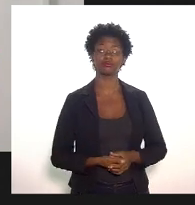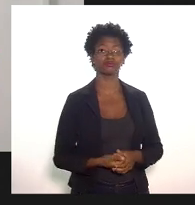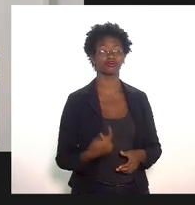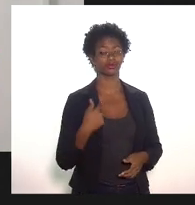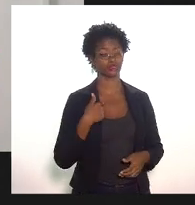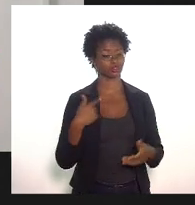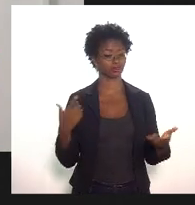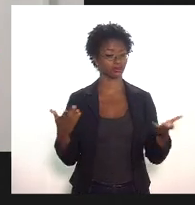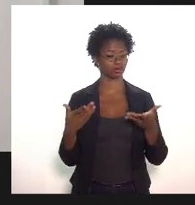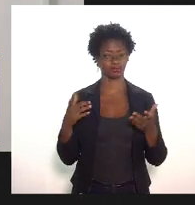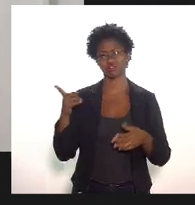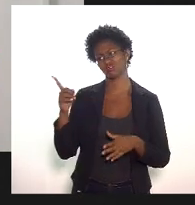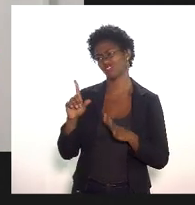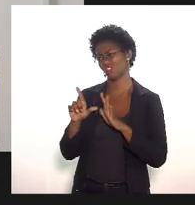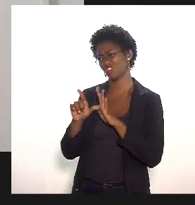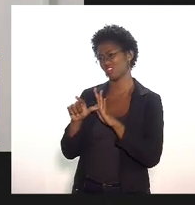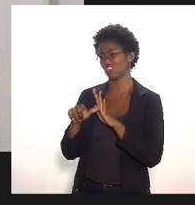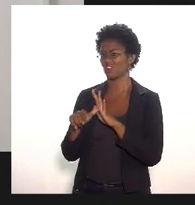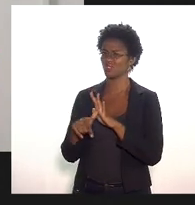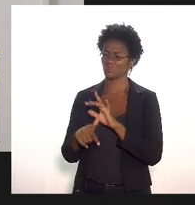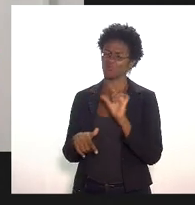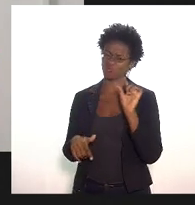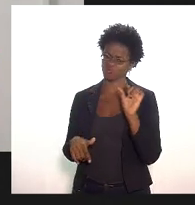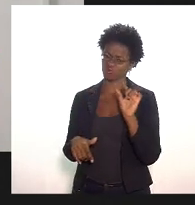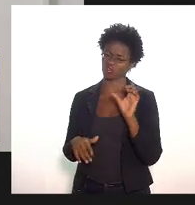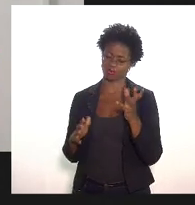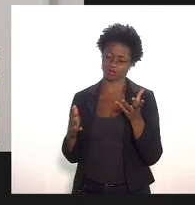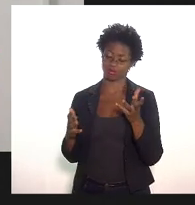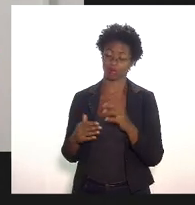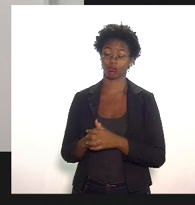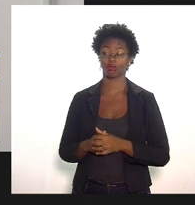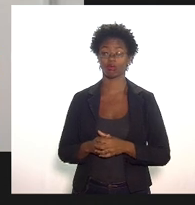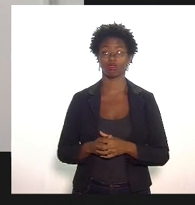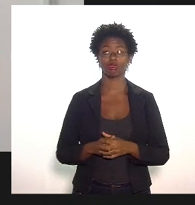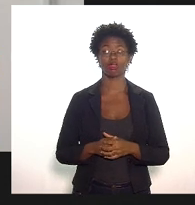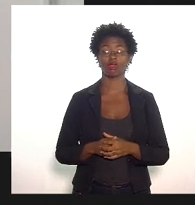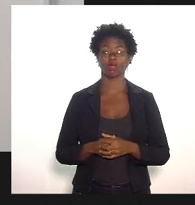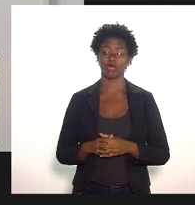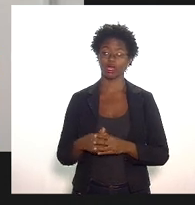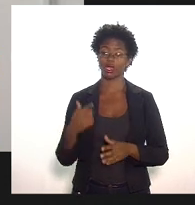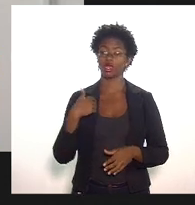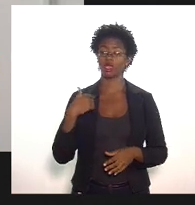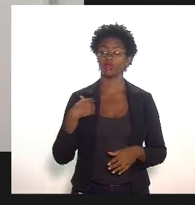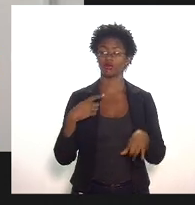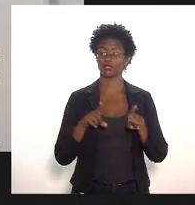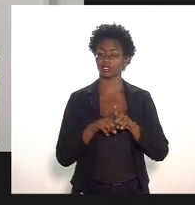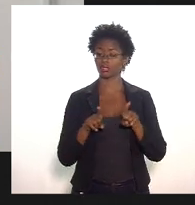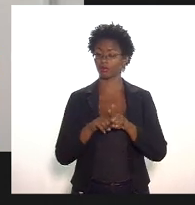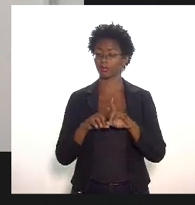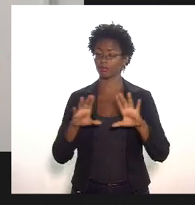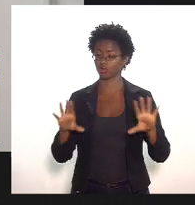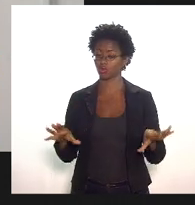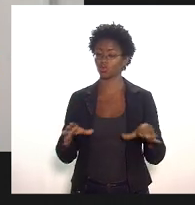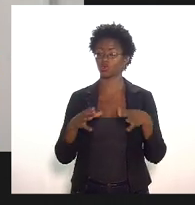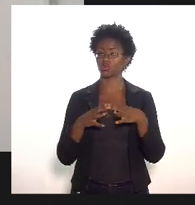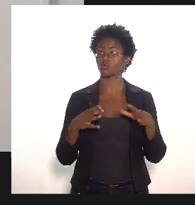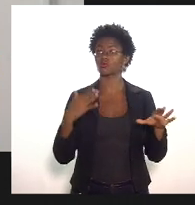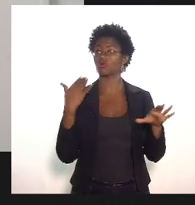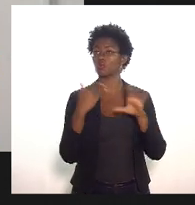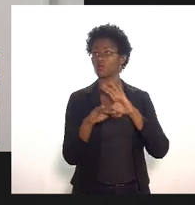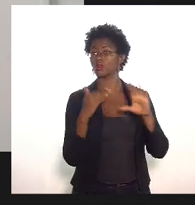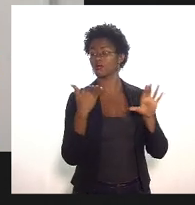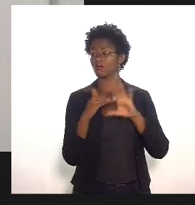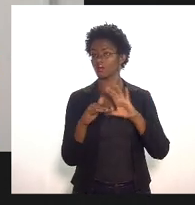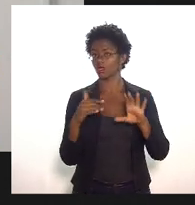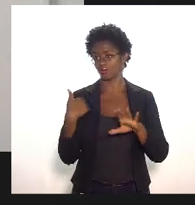Valdec, como você entrou um pouquinho depois do início da reunião, vou estar passando também para o grupo um e-mail que eu